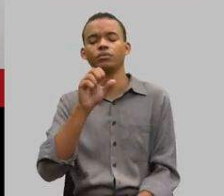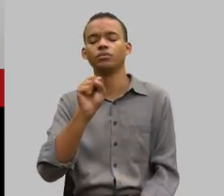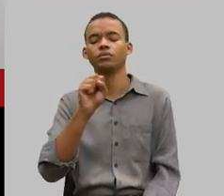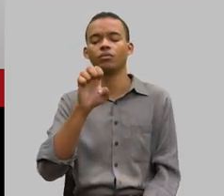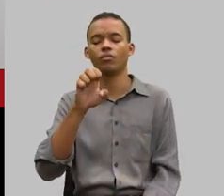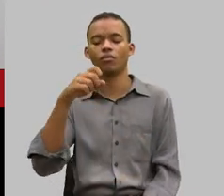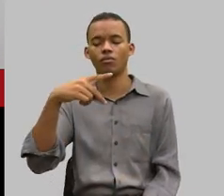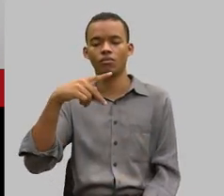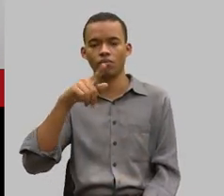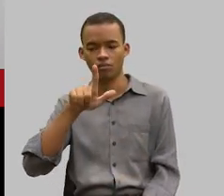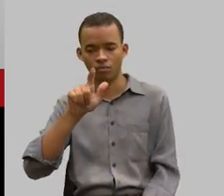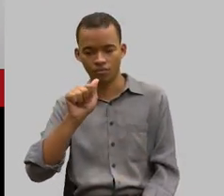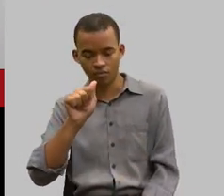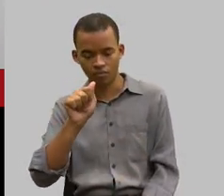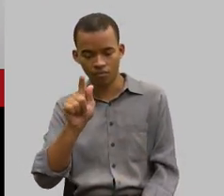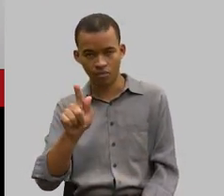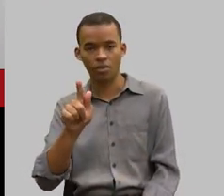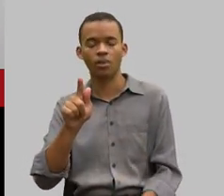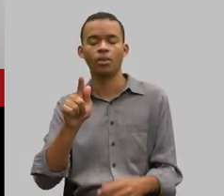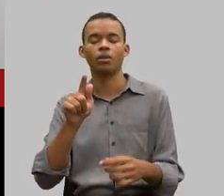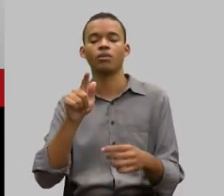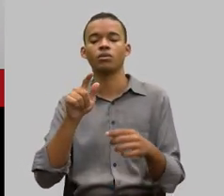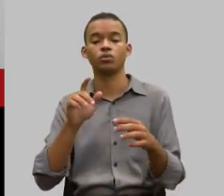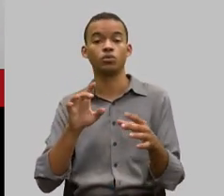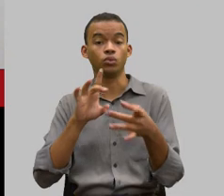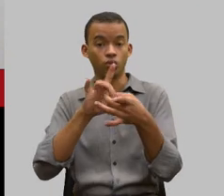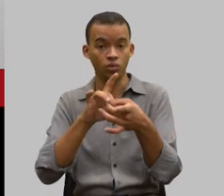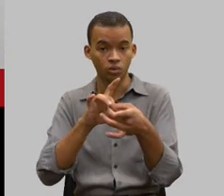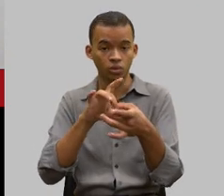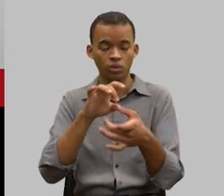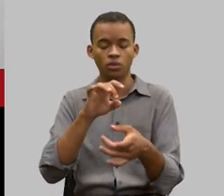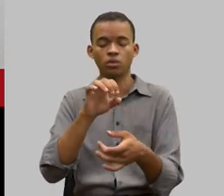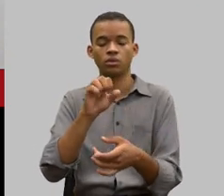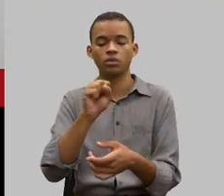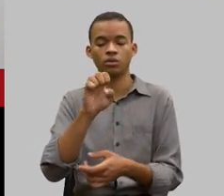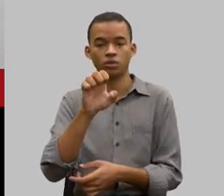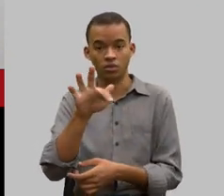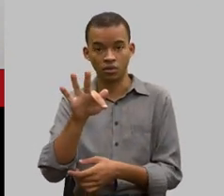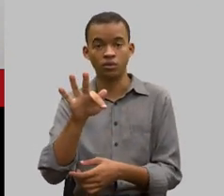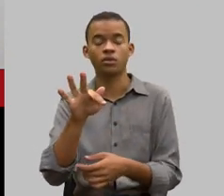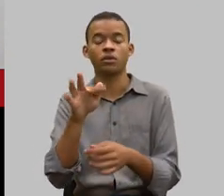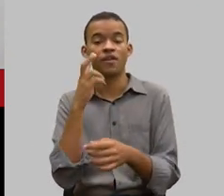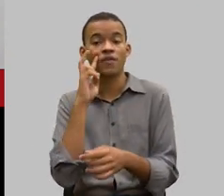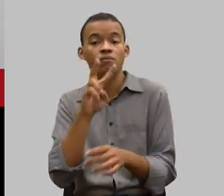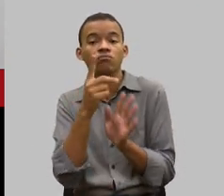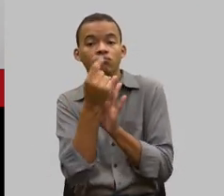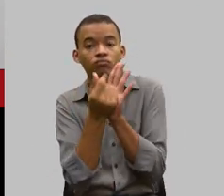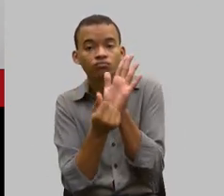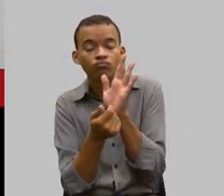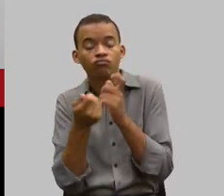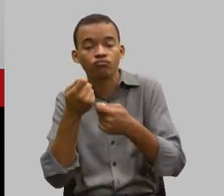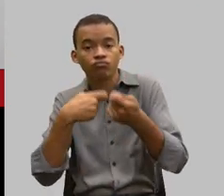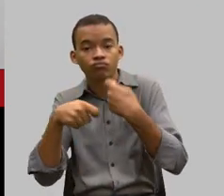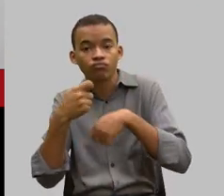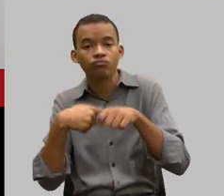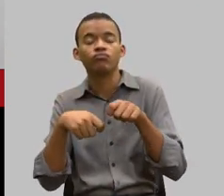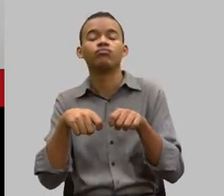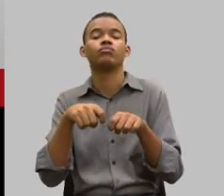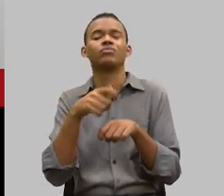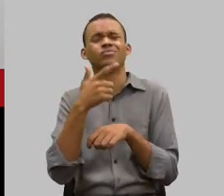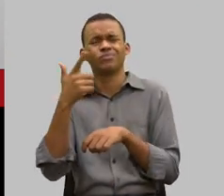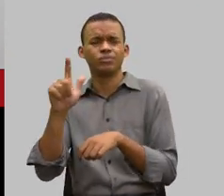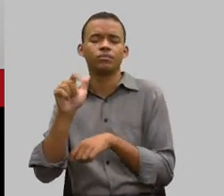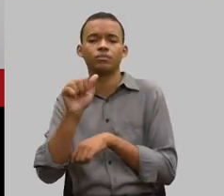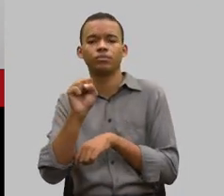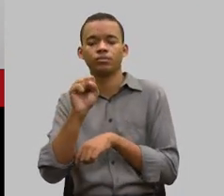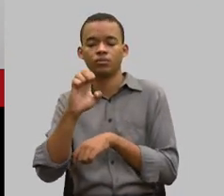eh a gente da secon né que discute as diretrizes né Por exemplo a gente fez uma discussão eh